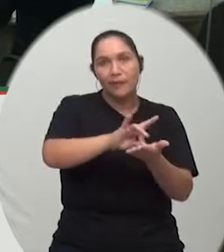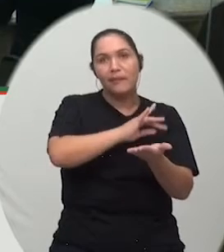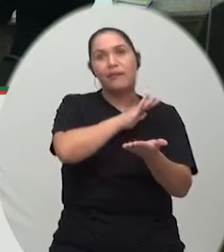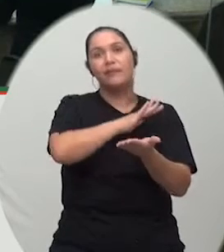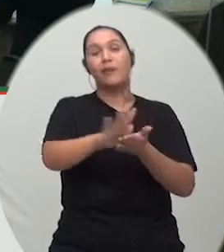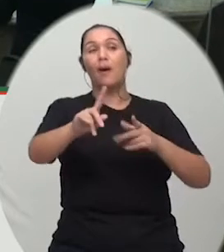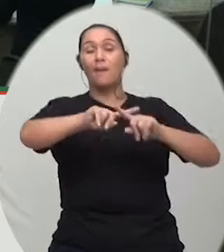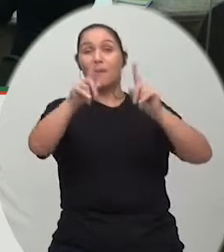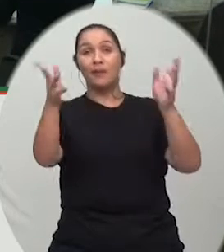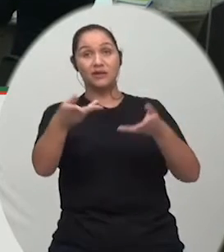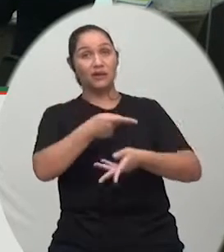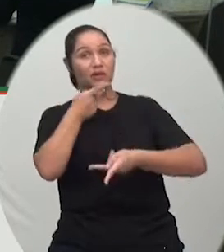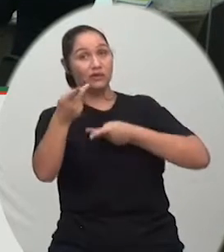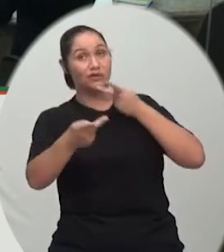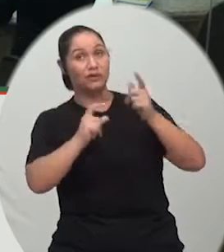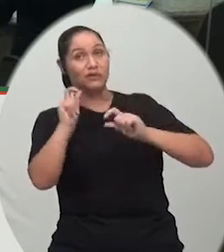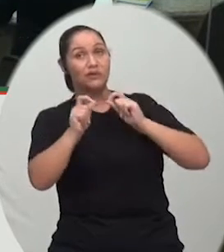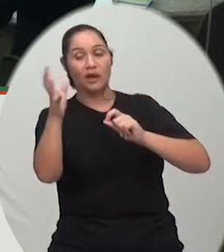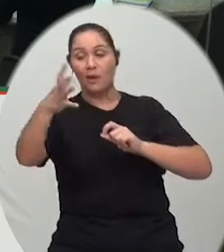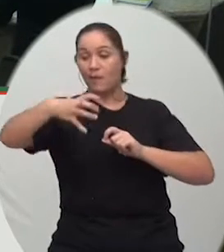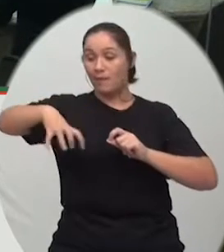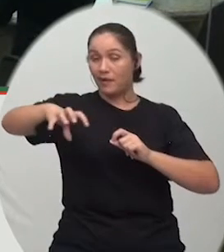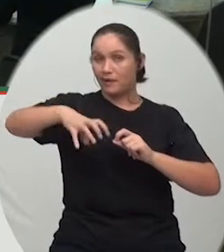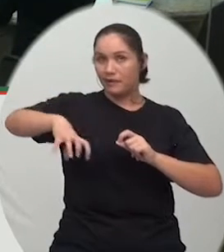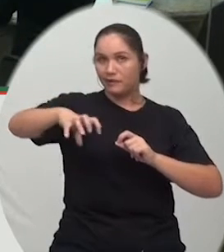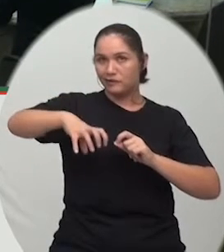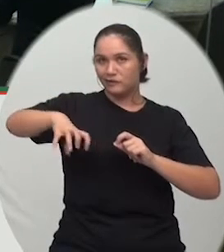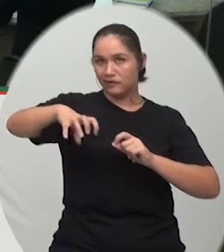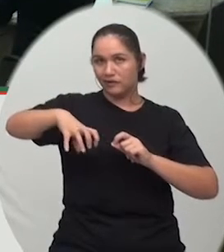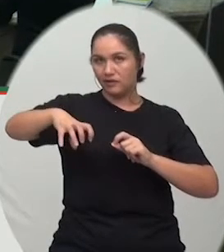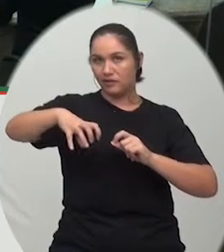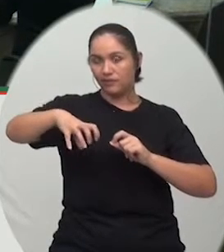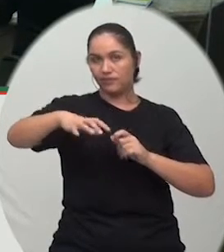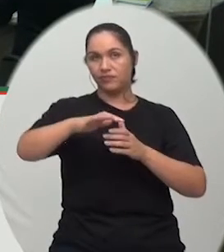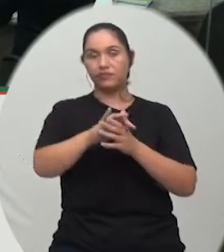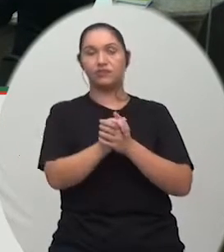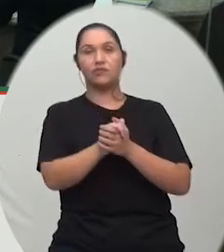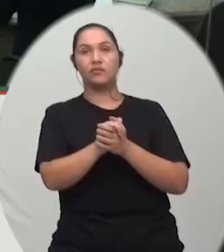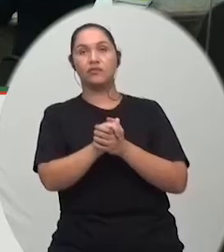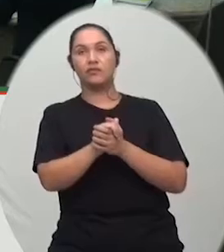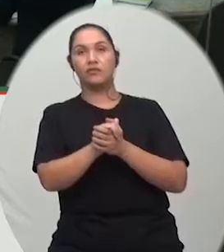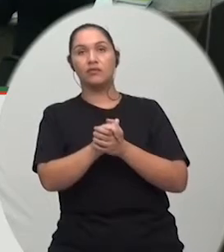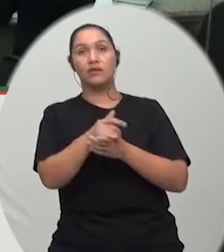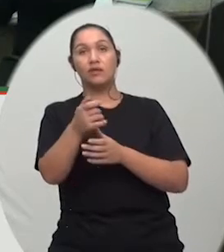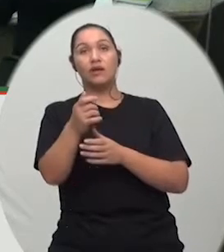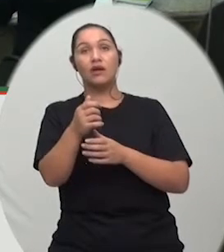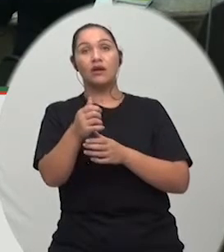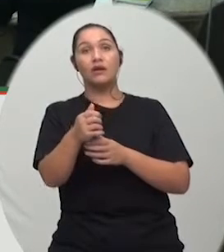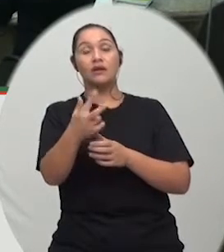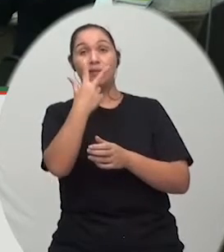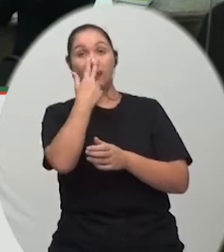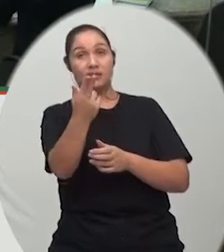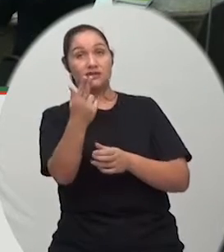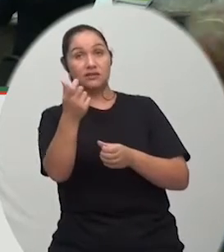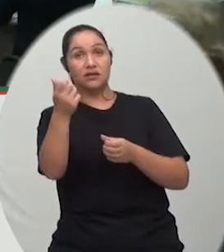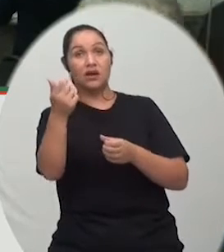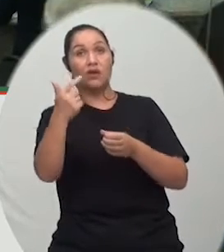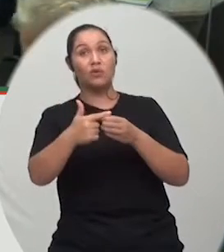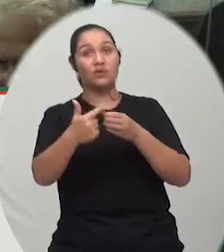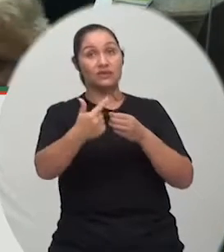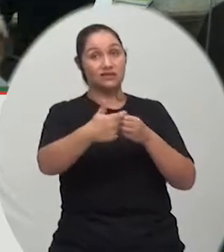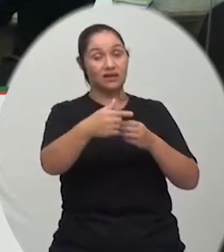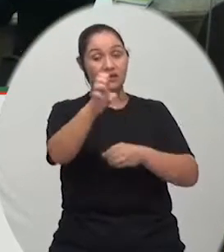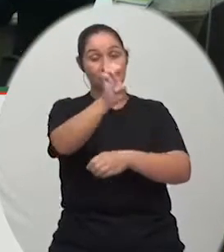uma região que se equipara a muitas cidades do estado de Santa Catarina. Em